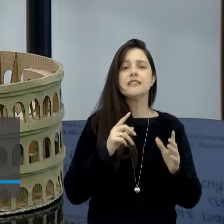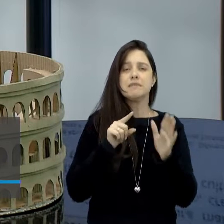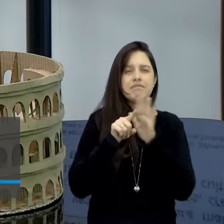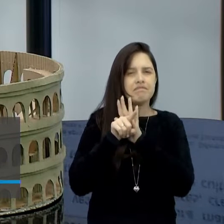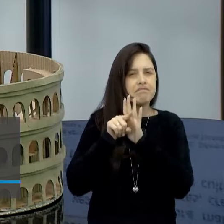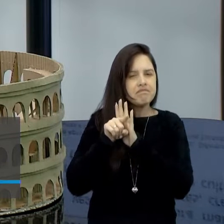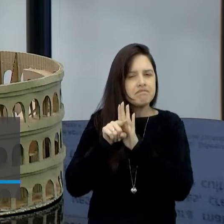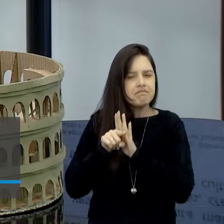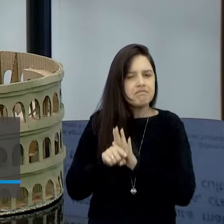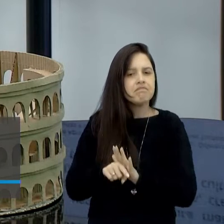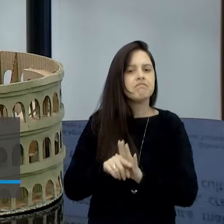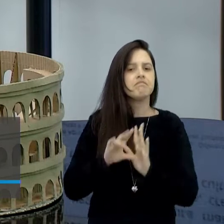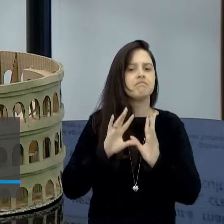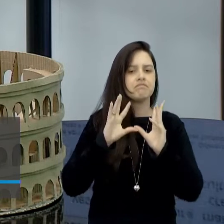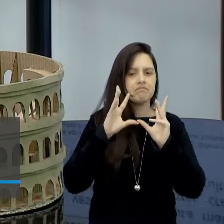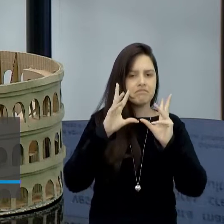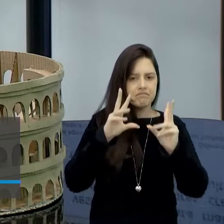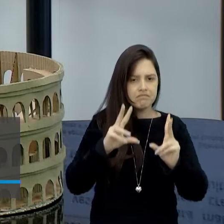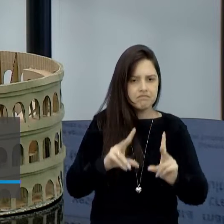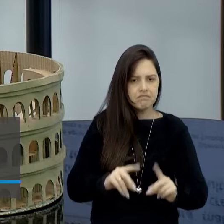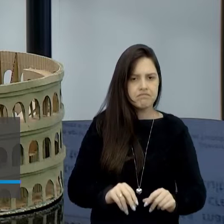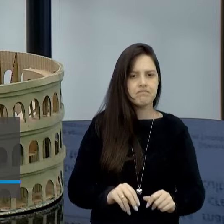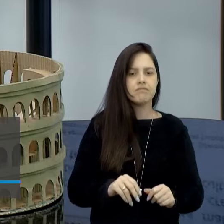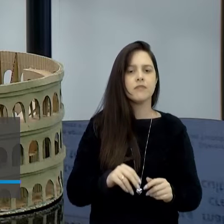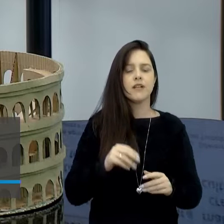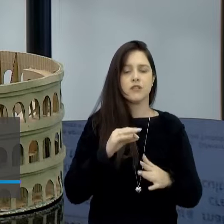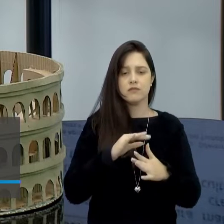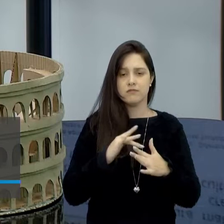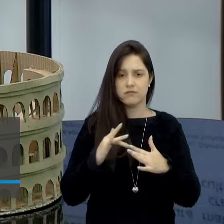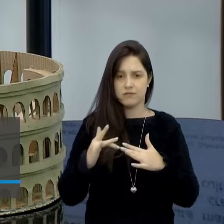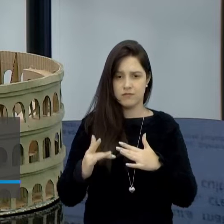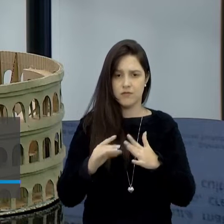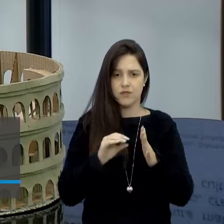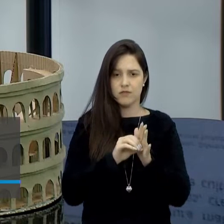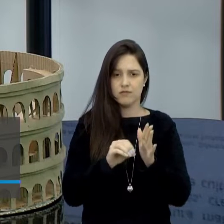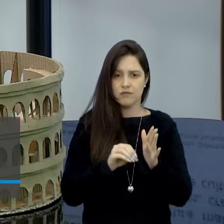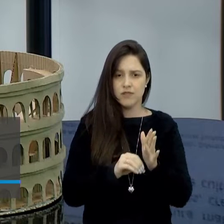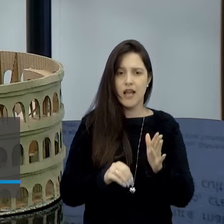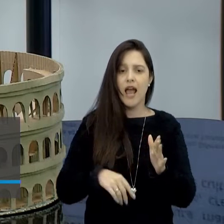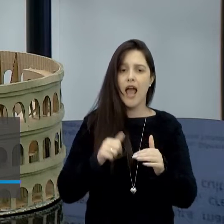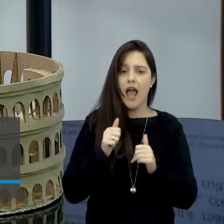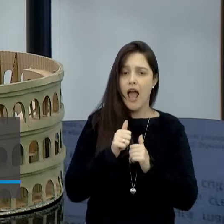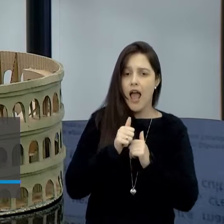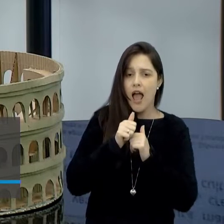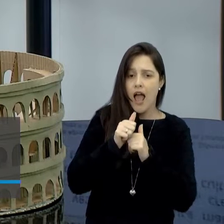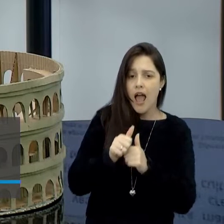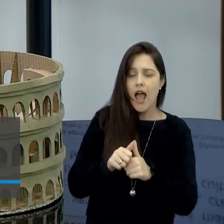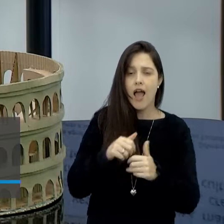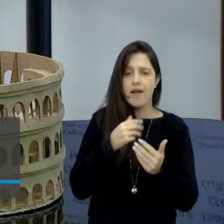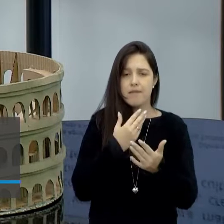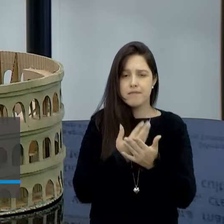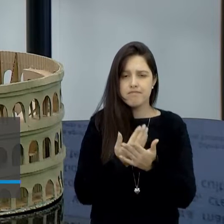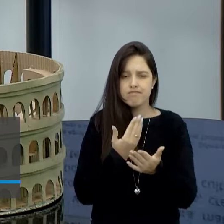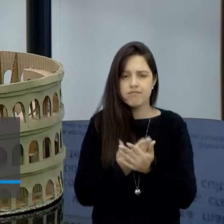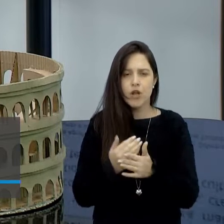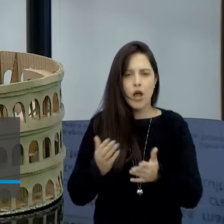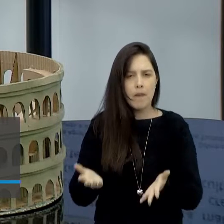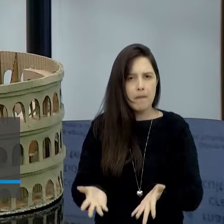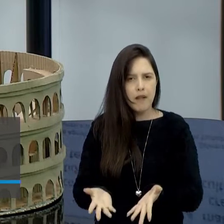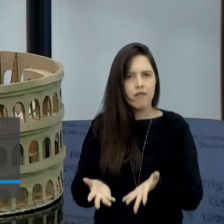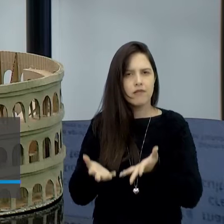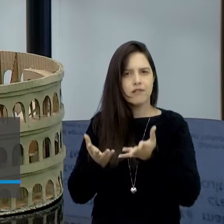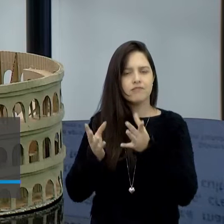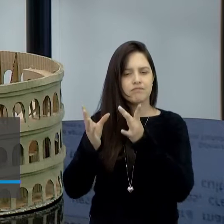pesquisas, né? Então, as aulas que nós fizemos aqui no Centro de Mídias, vocês podiam se apoiar nessas aulas para fazer o seu levantamento de